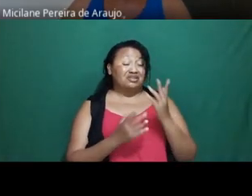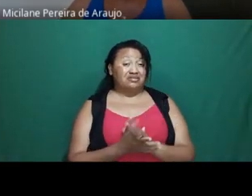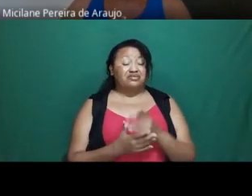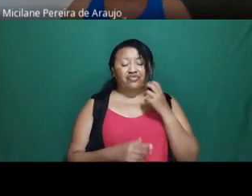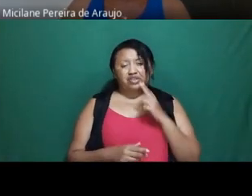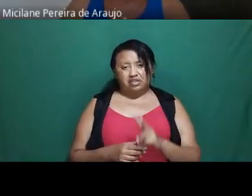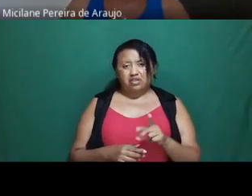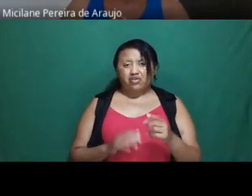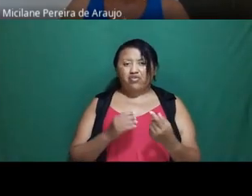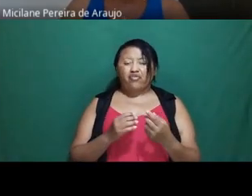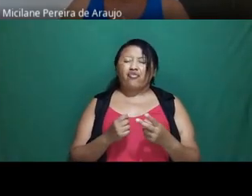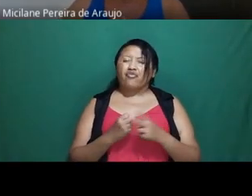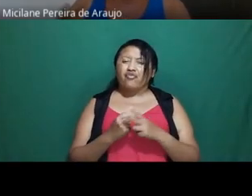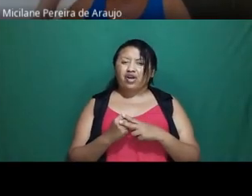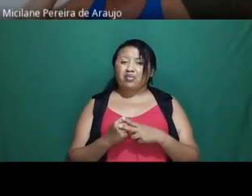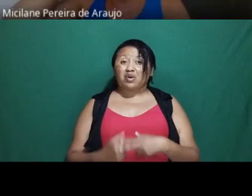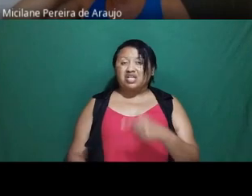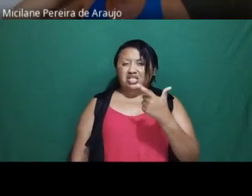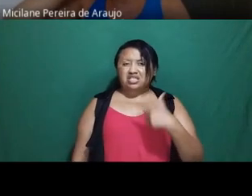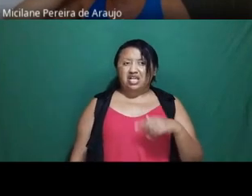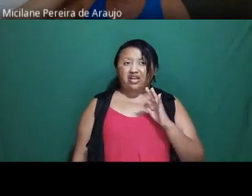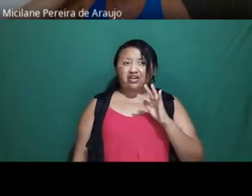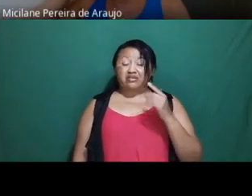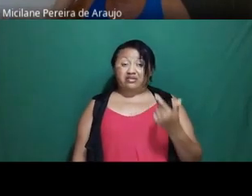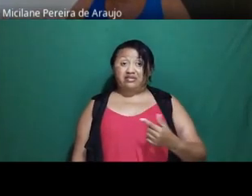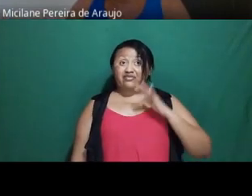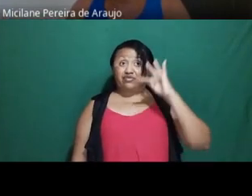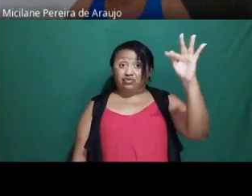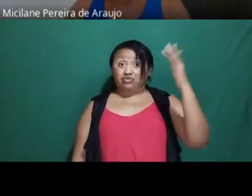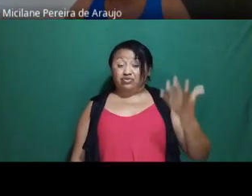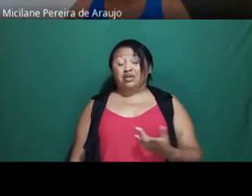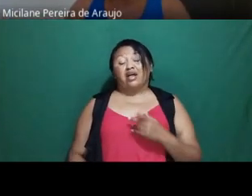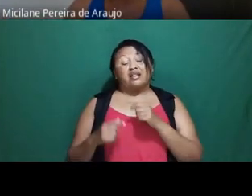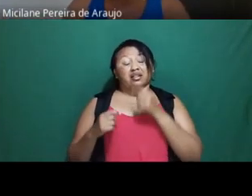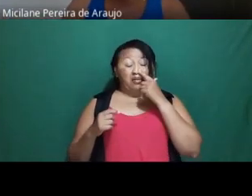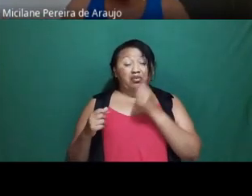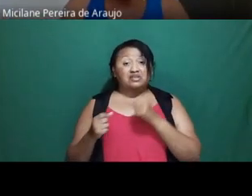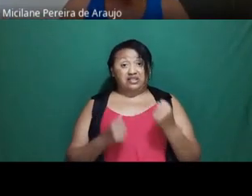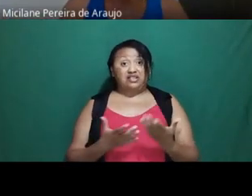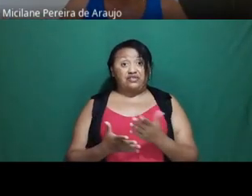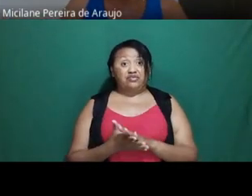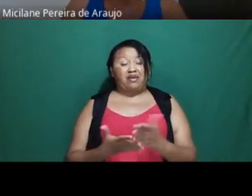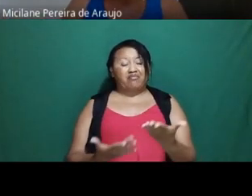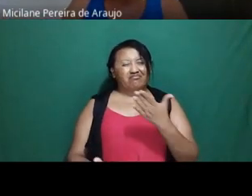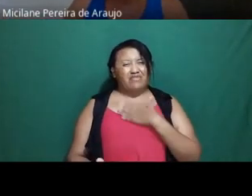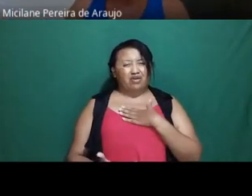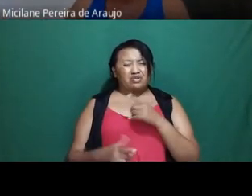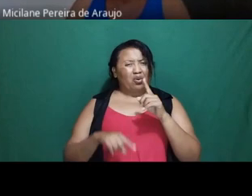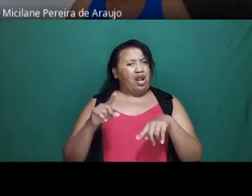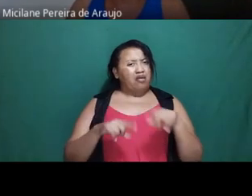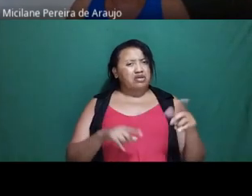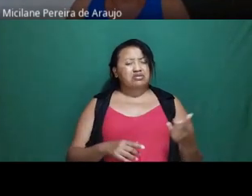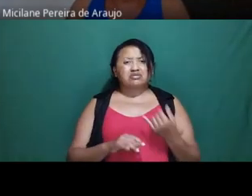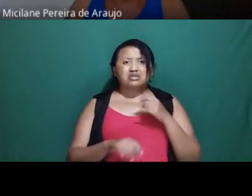veja o verbo serei na primeira pessoa o pronome possessivo meus né indica aí são elementos